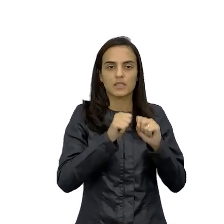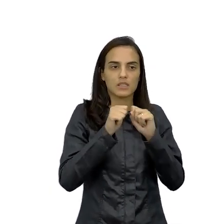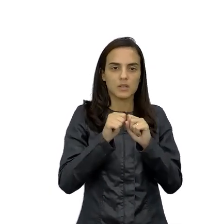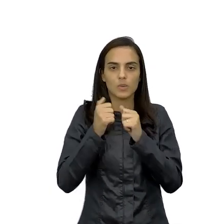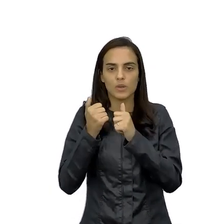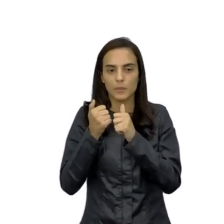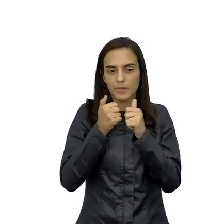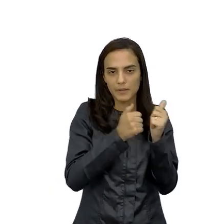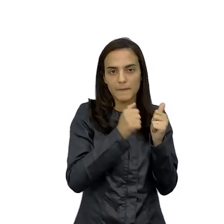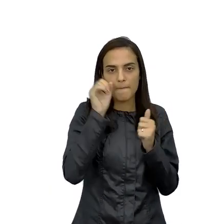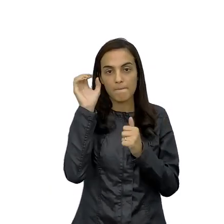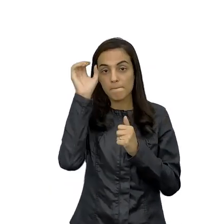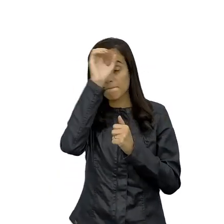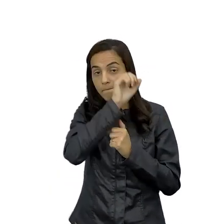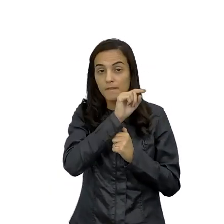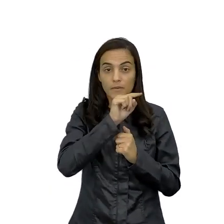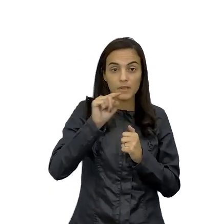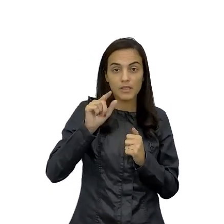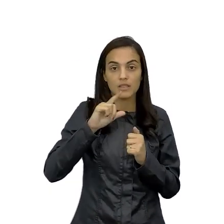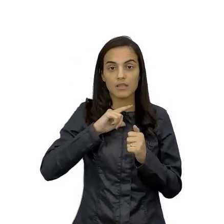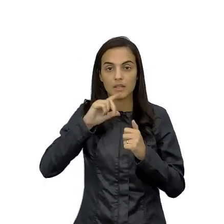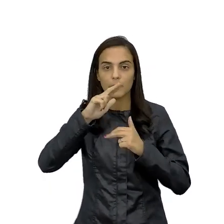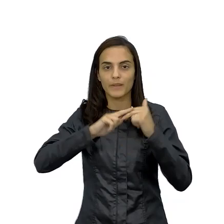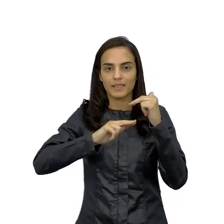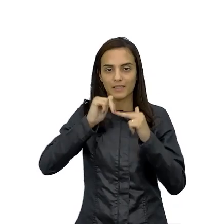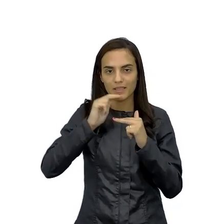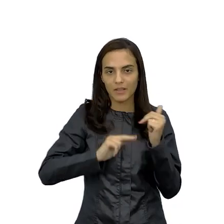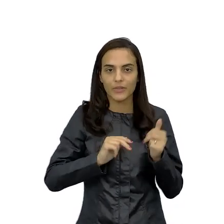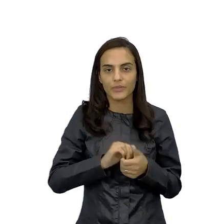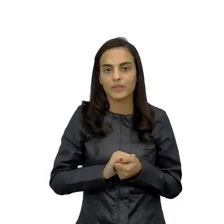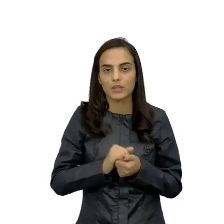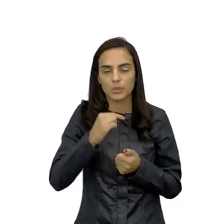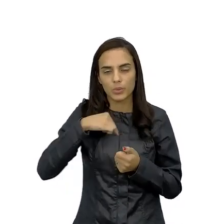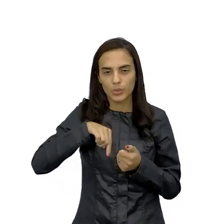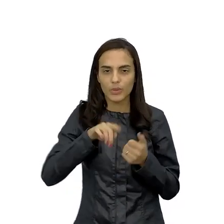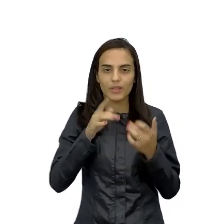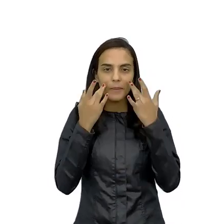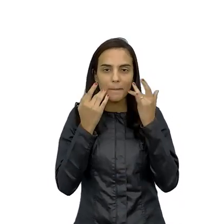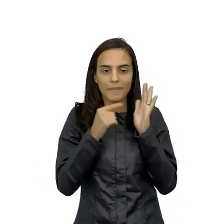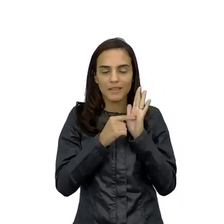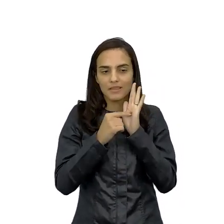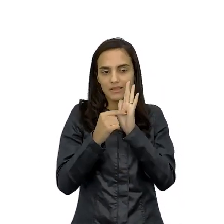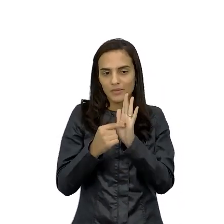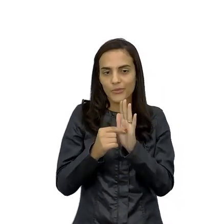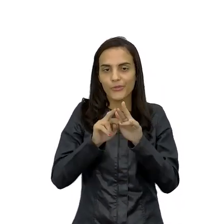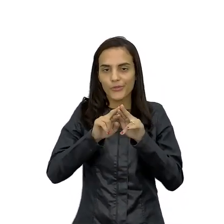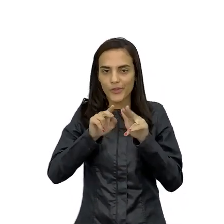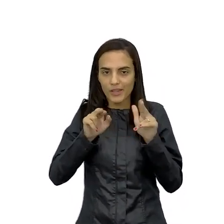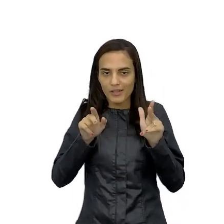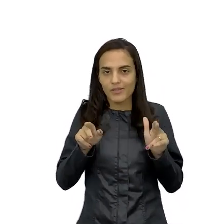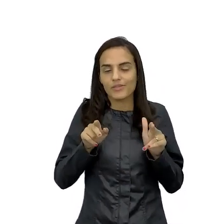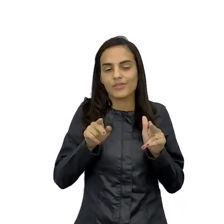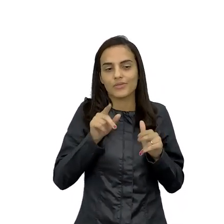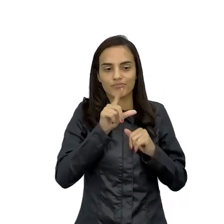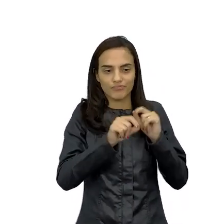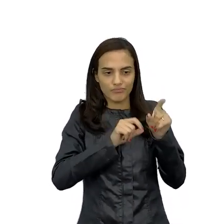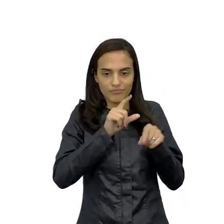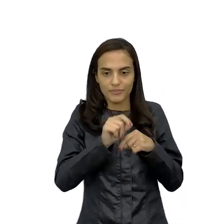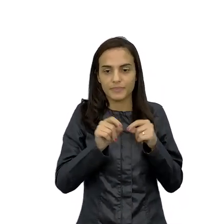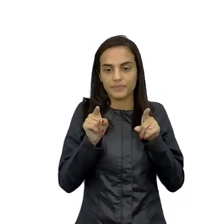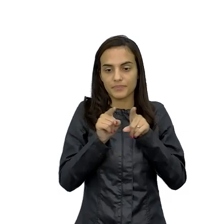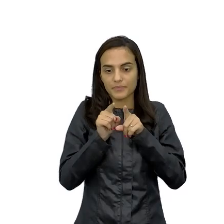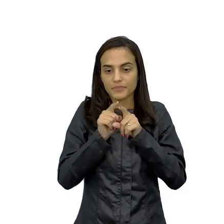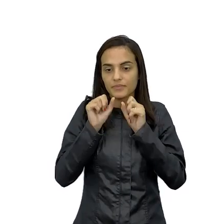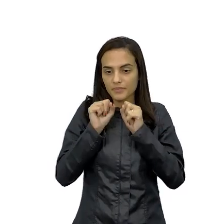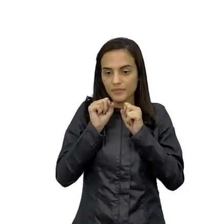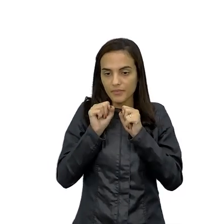das aprendizagens. Vocês têm um material didático. A gente apresentou hoje aqui uma série de itens que também vocês